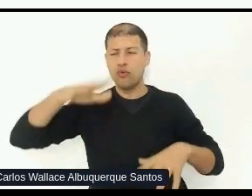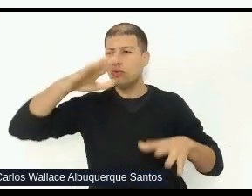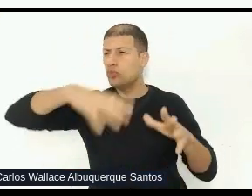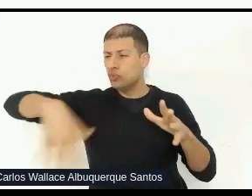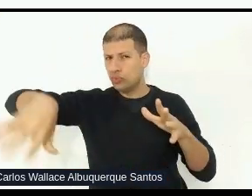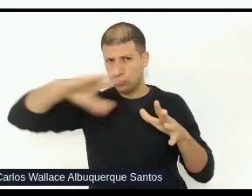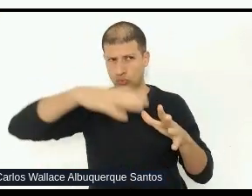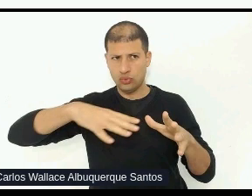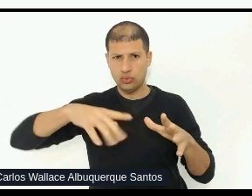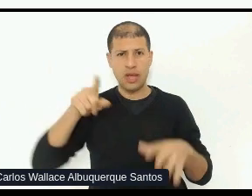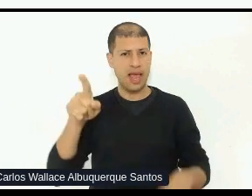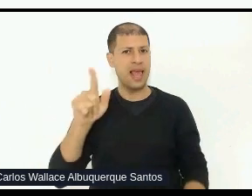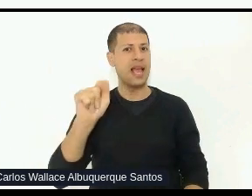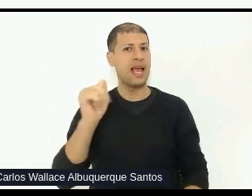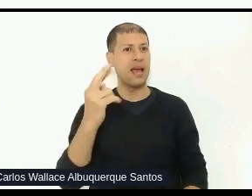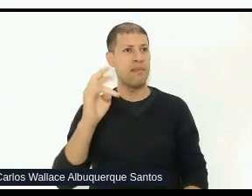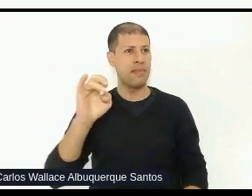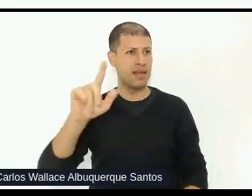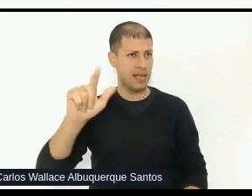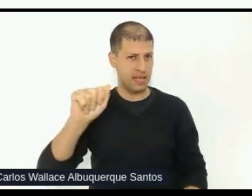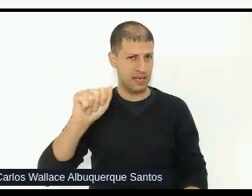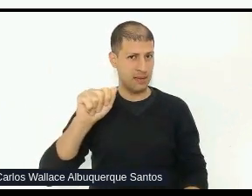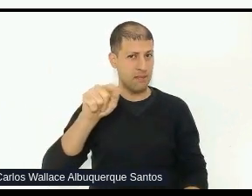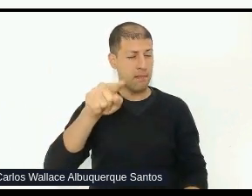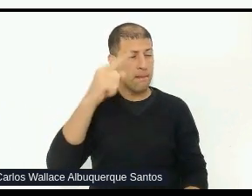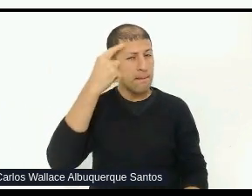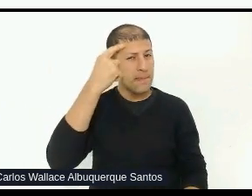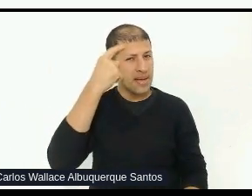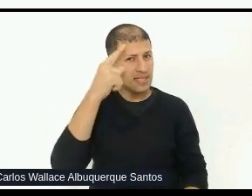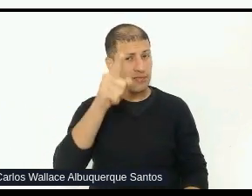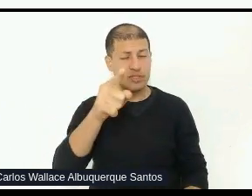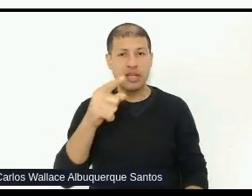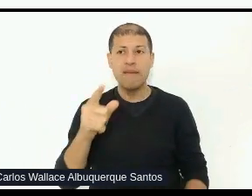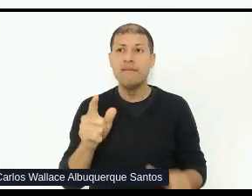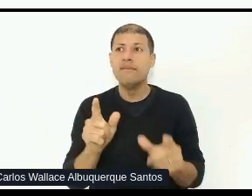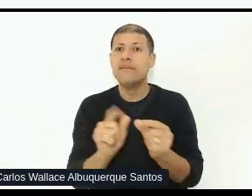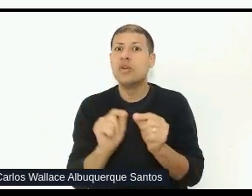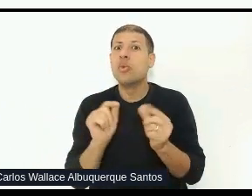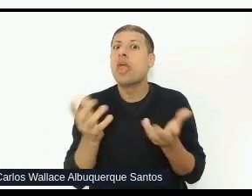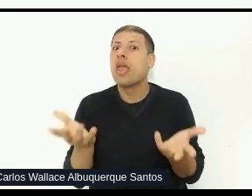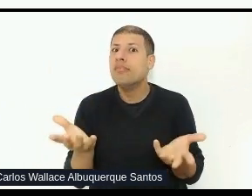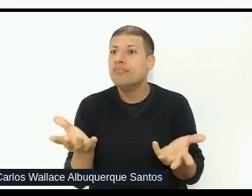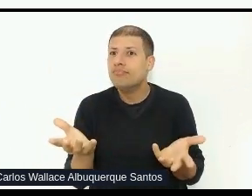com Gabriela. Como você agiria?